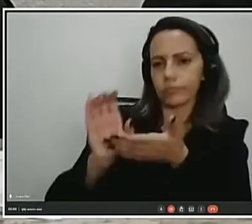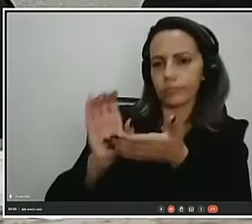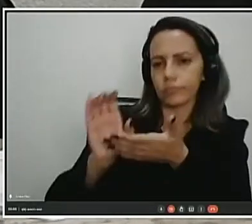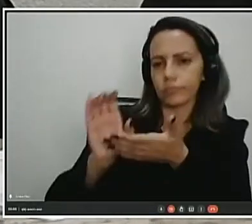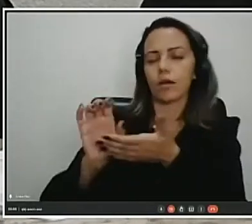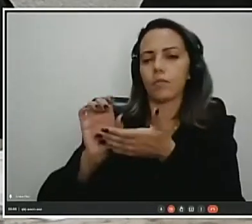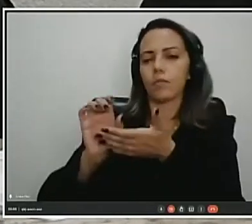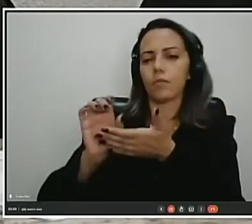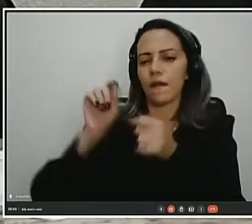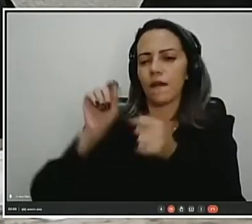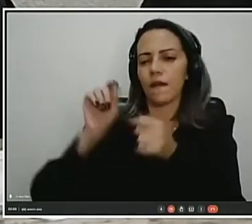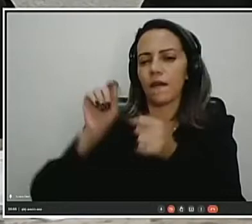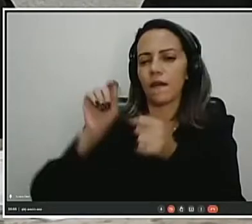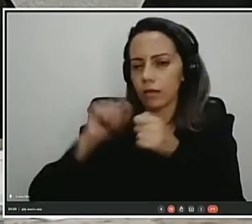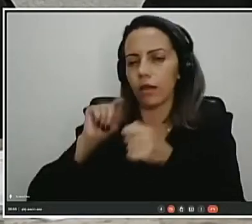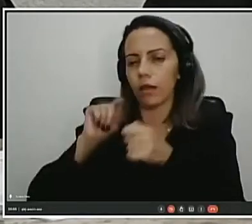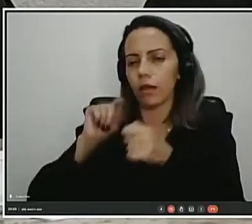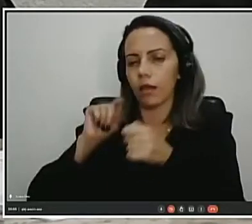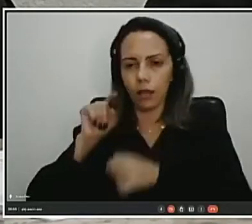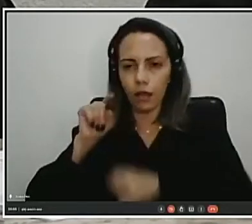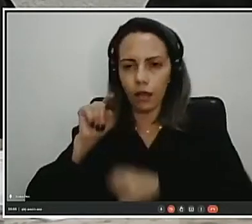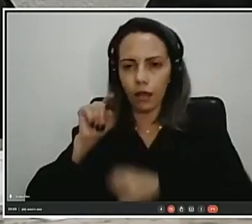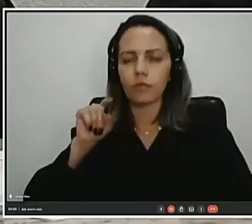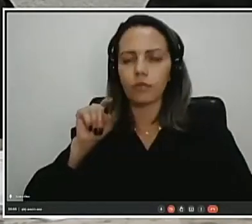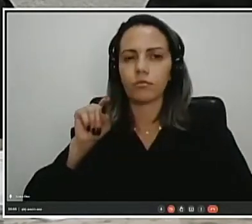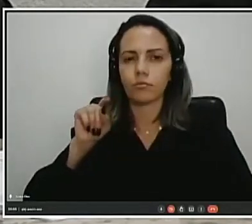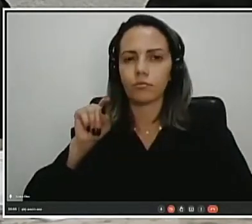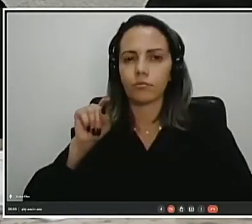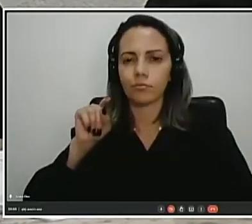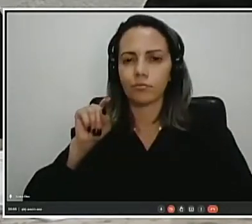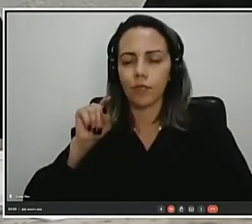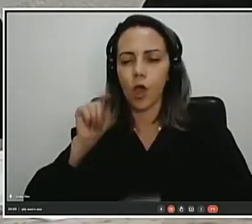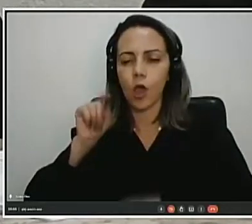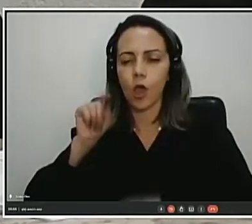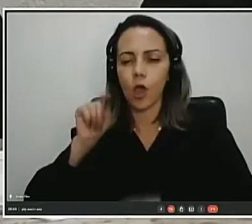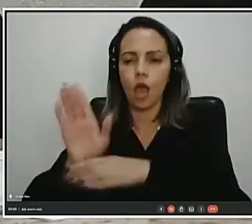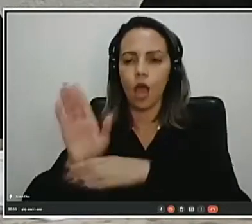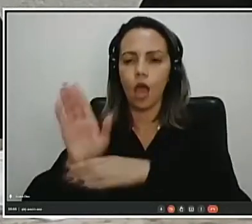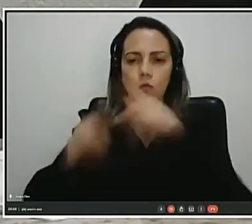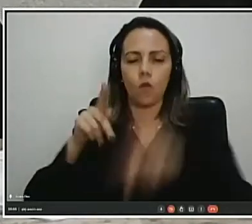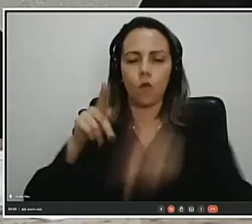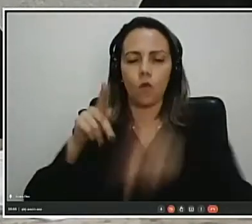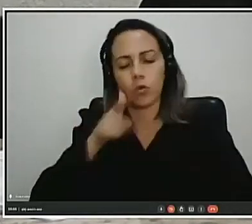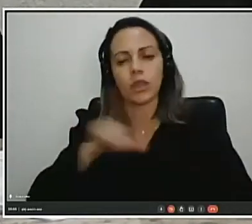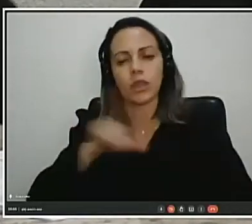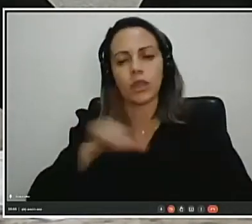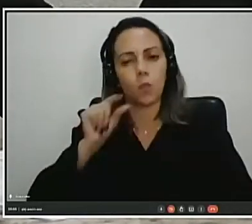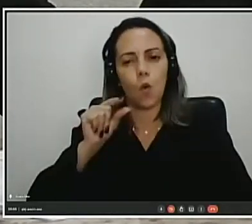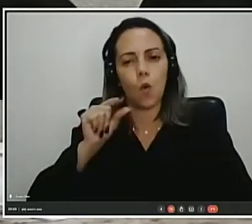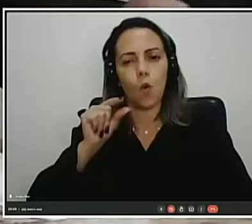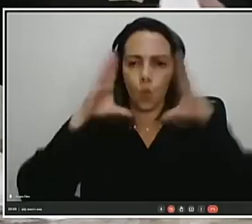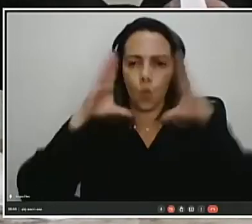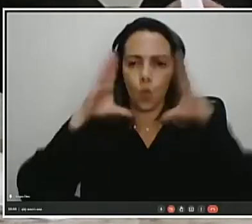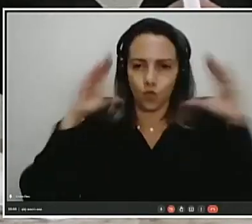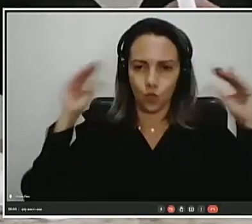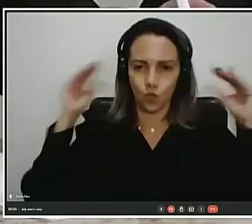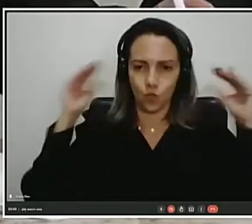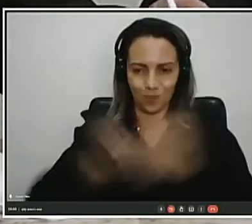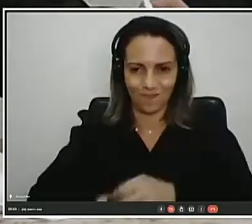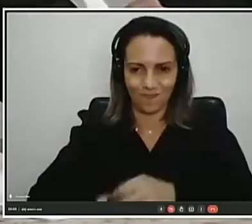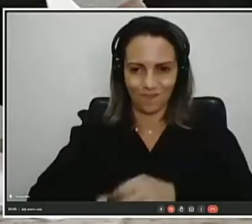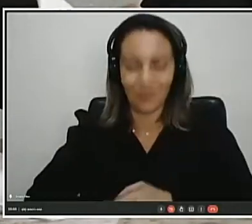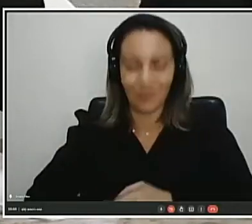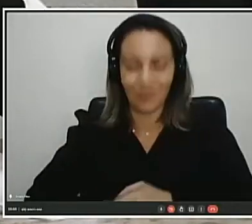aquele pessoal lá que tenha um pouco de comodidade e conforto. Então, seria isso que eu